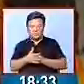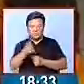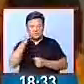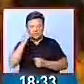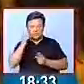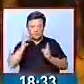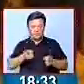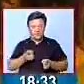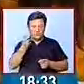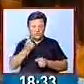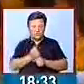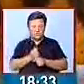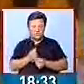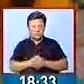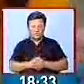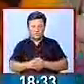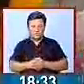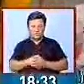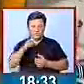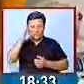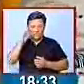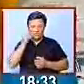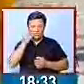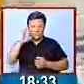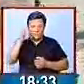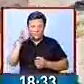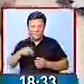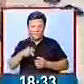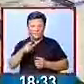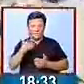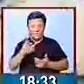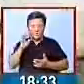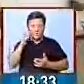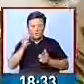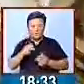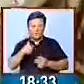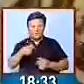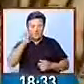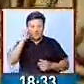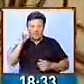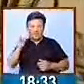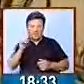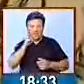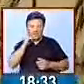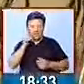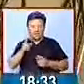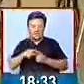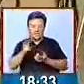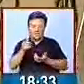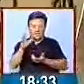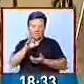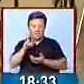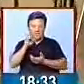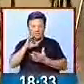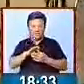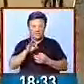início de um trabalho? Não sei, acontece. O que está a acontecer agora? Tenho uma ideia, normalmente são as formas, têm sempre a ver